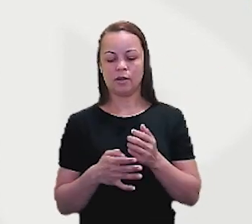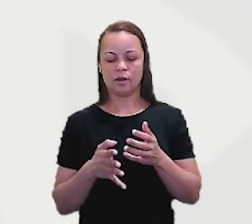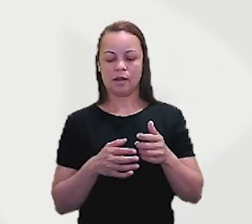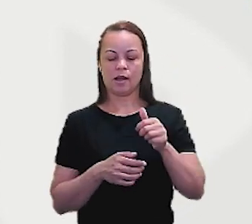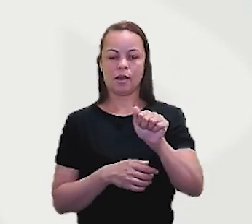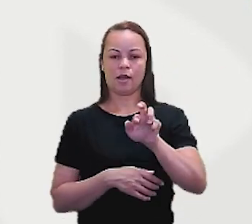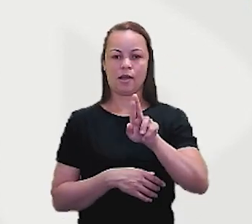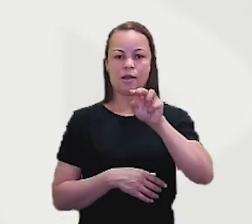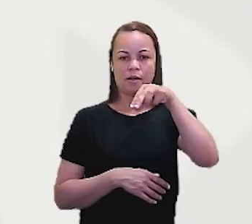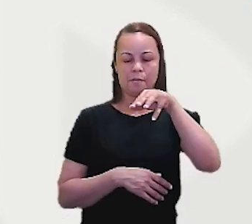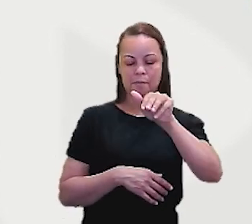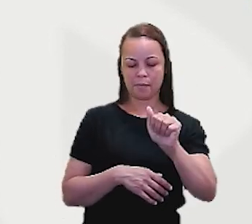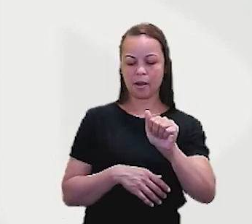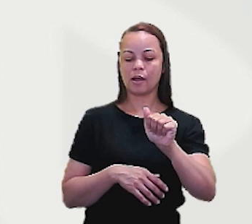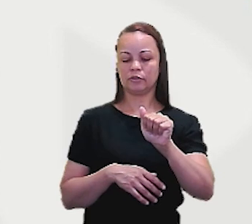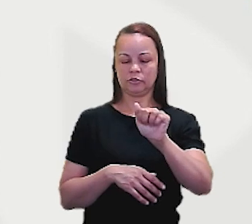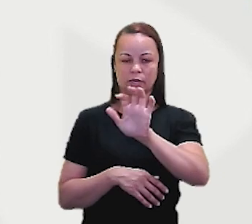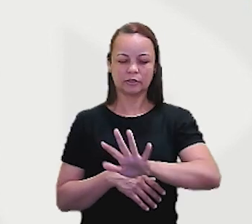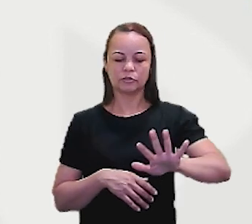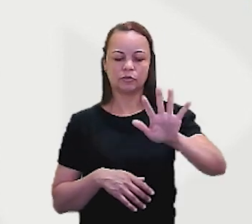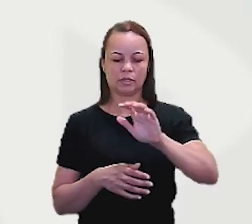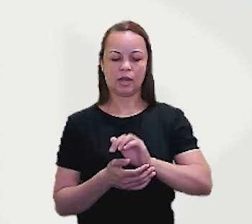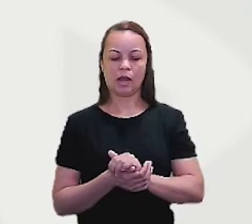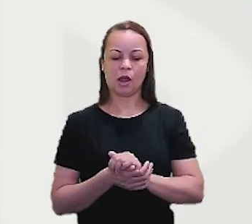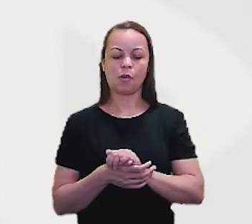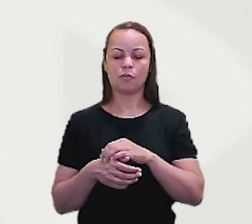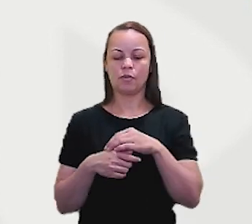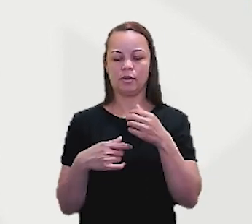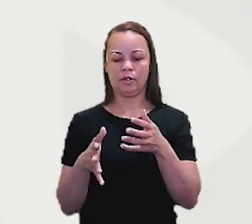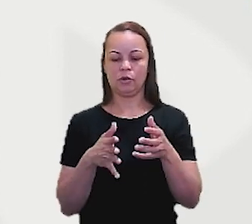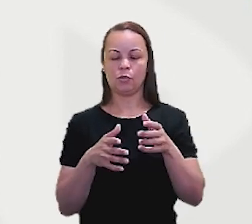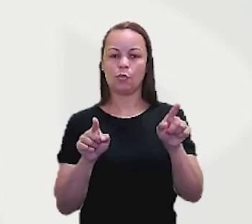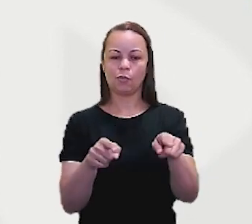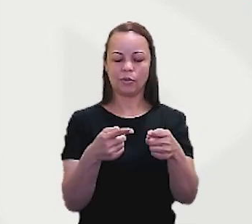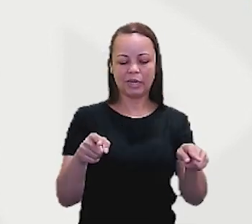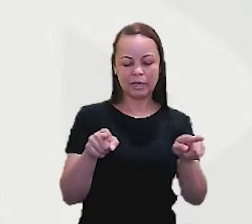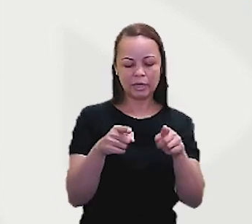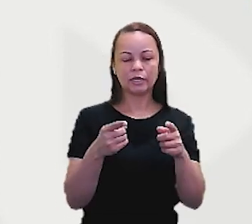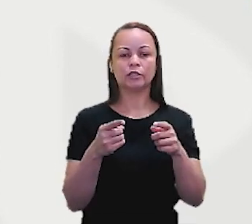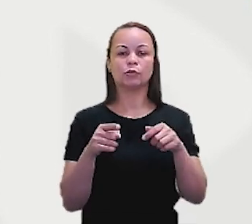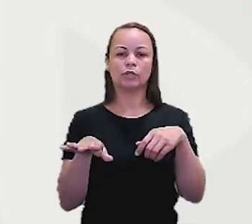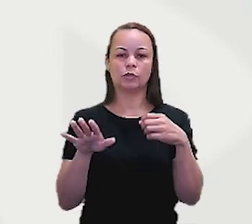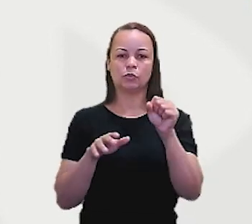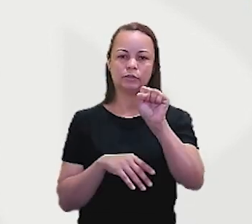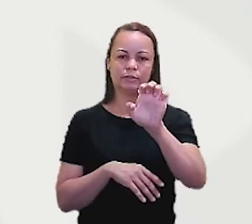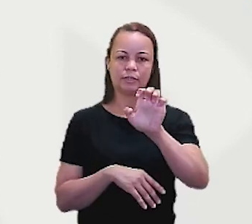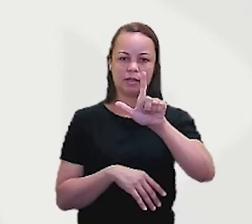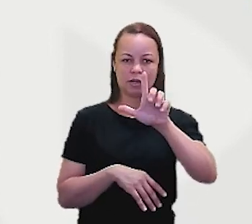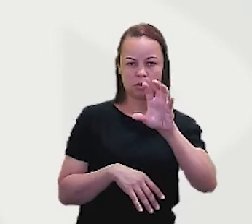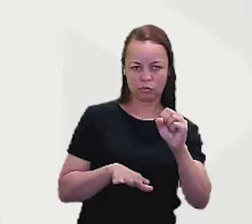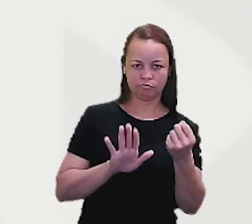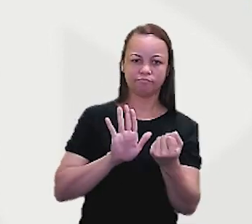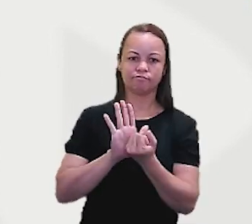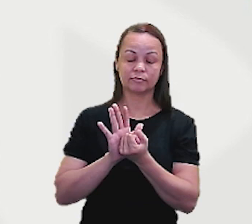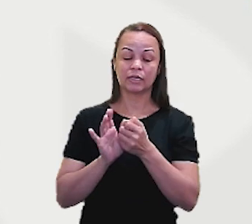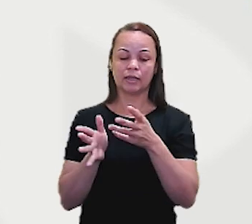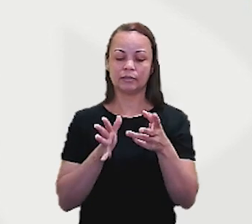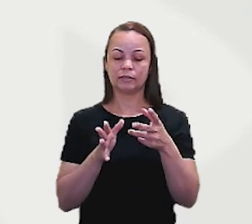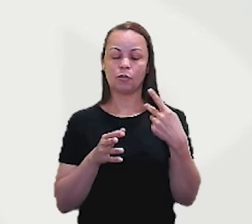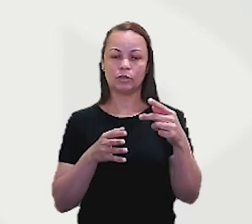selo nacional e o hino nacional. Entre esses, a gente consegue destacar o hino nacional, porque os demais